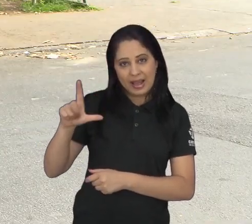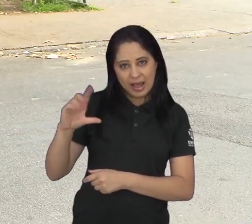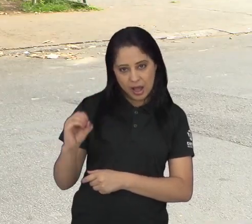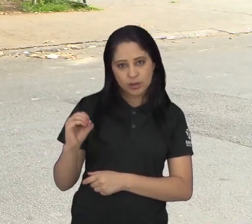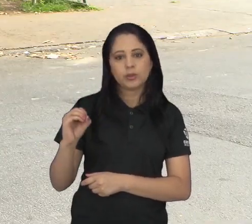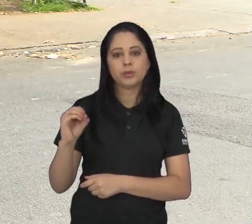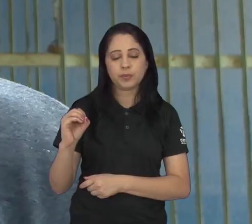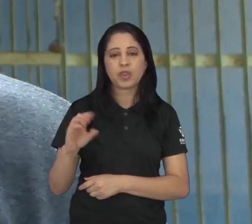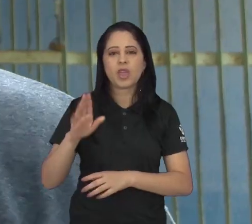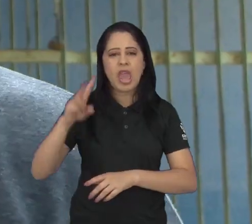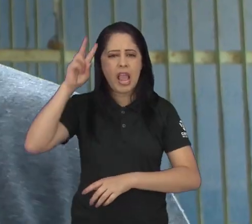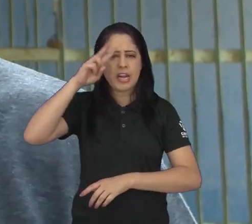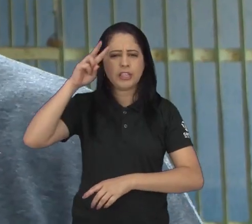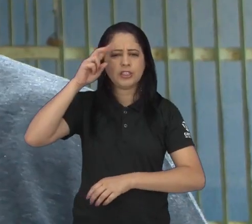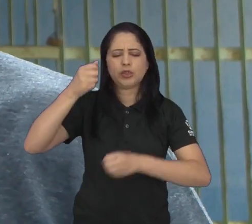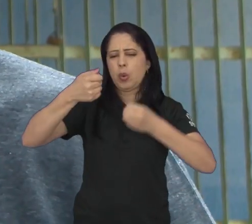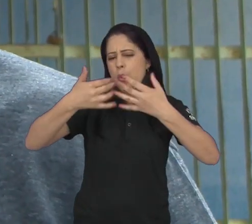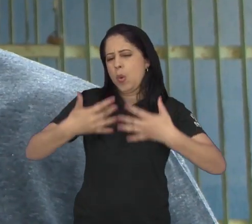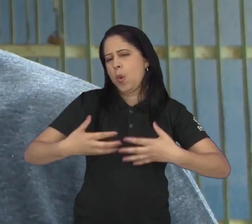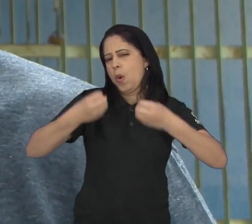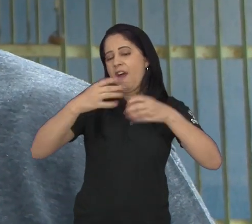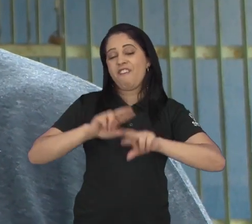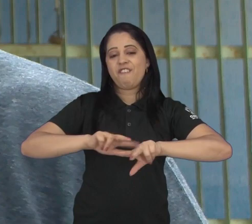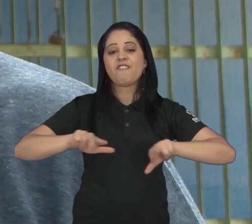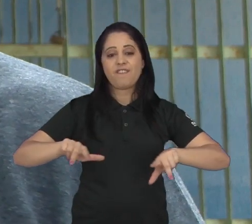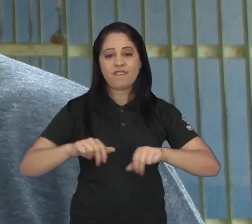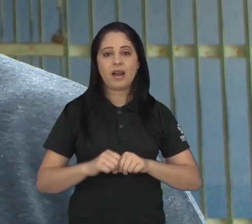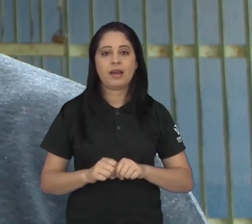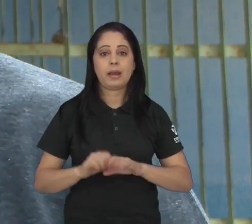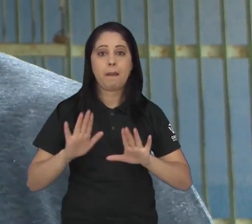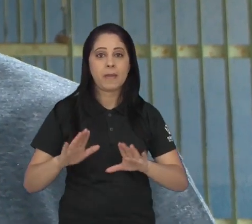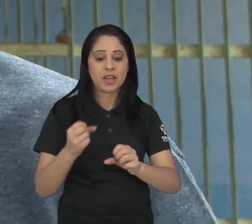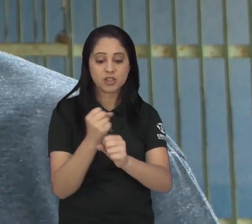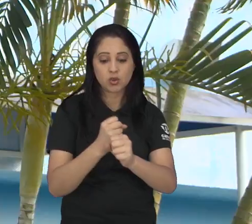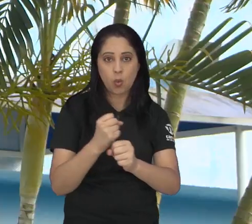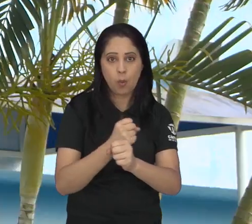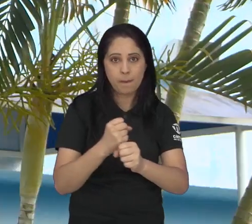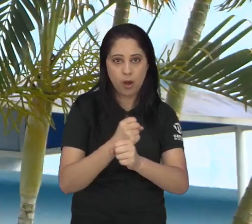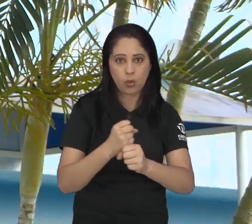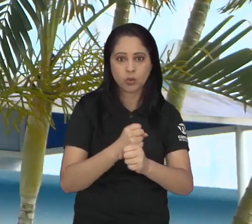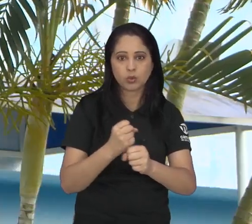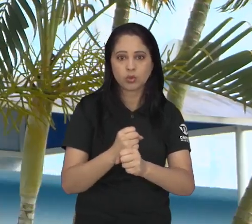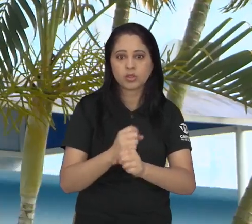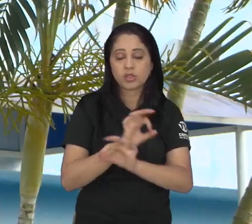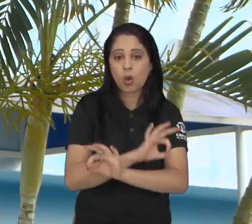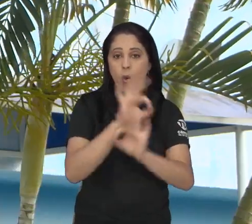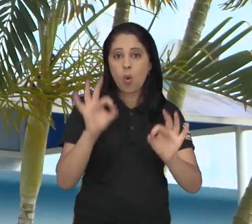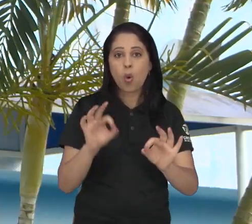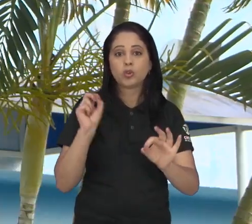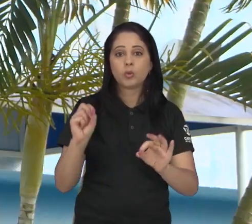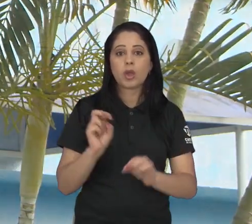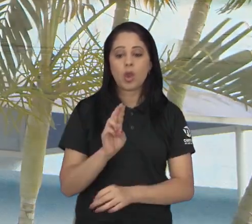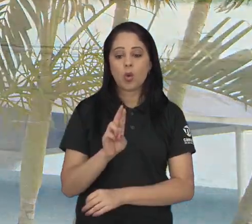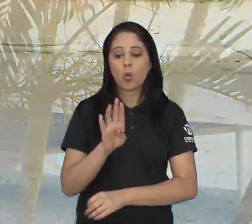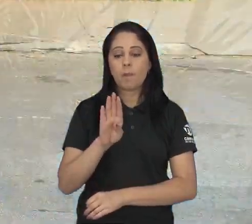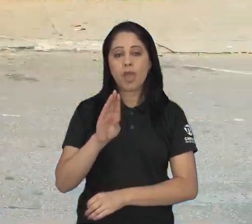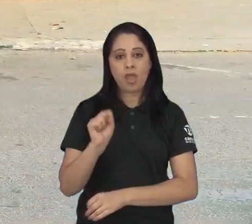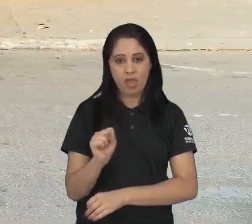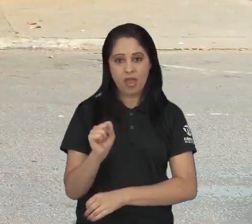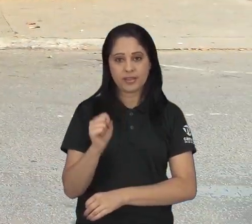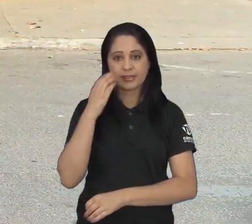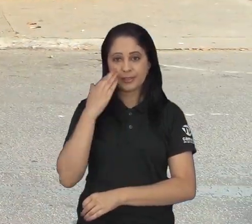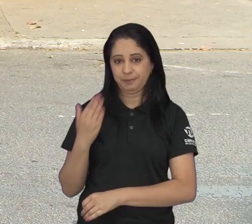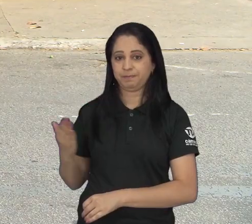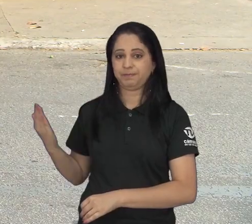do bairro para ele uma das obras de grande valor para a vizinhança foi a instalação da UBS seu Francisco